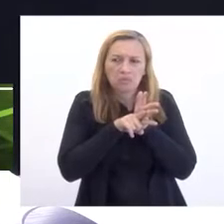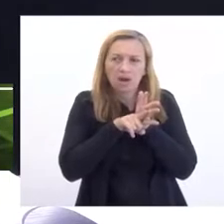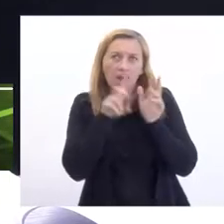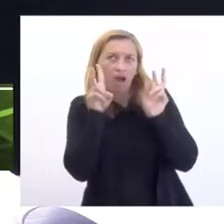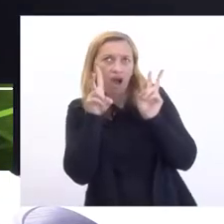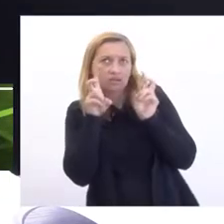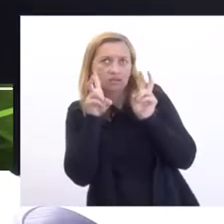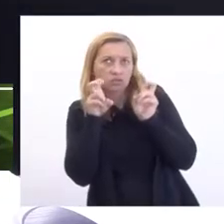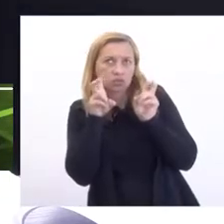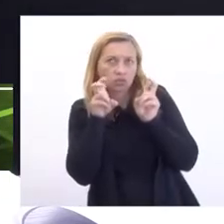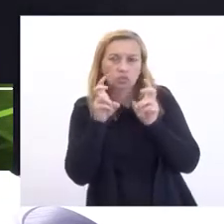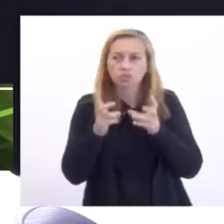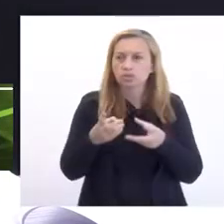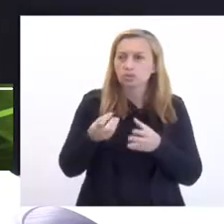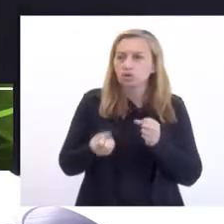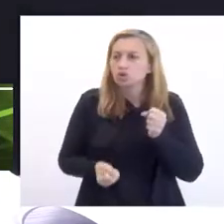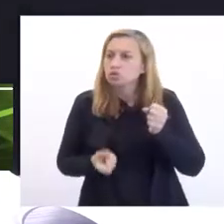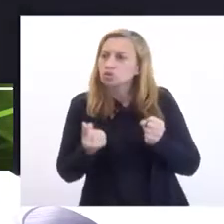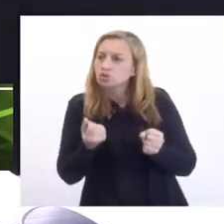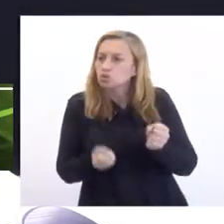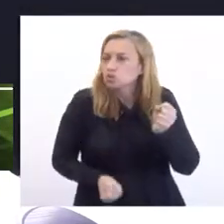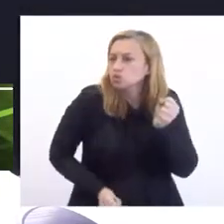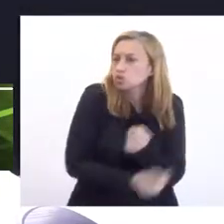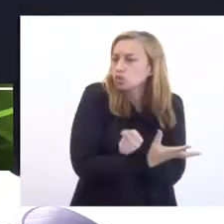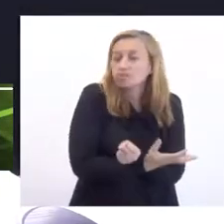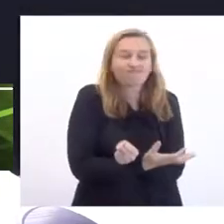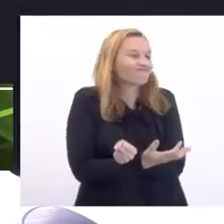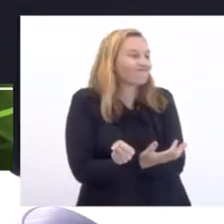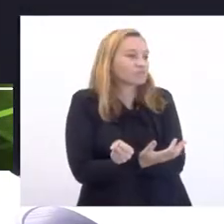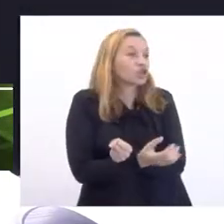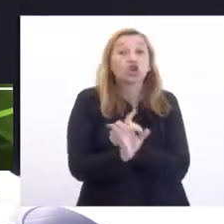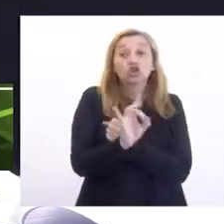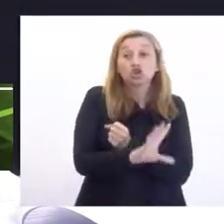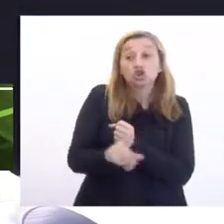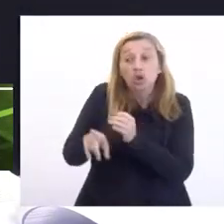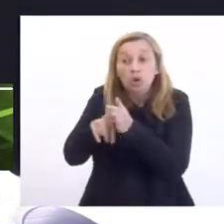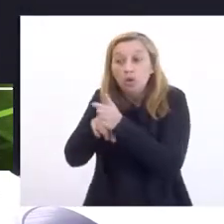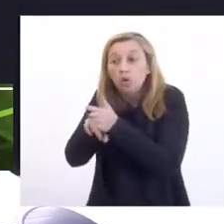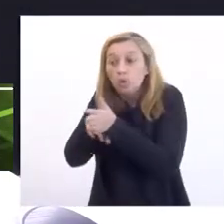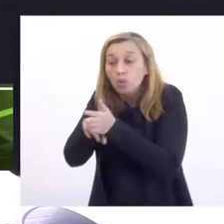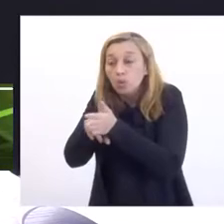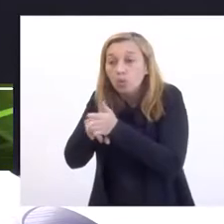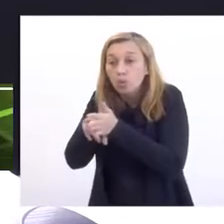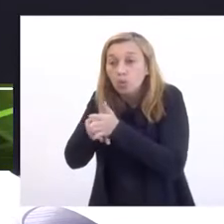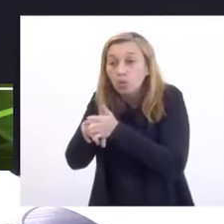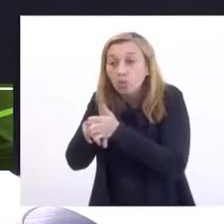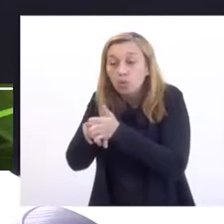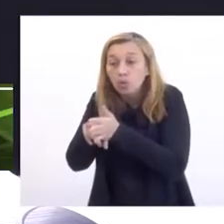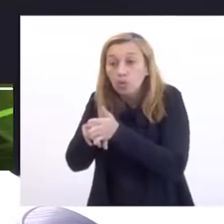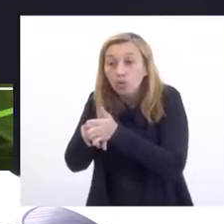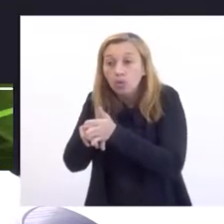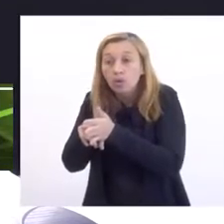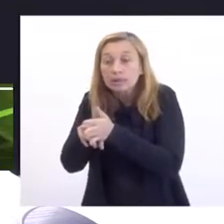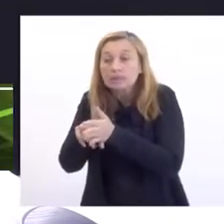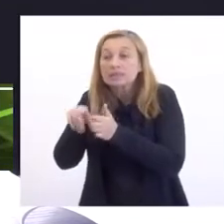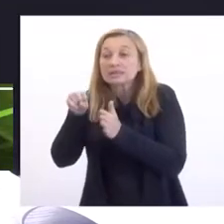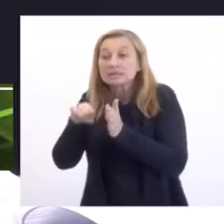questões de corrupção. Ela analisa índices e analisa se